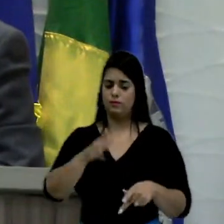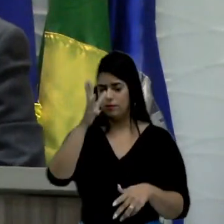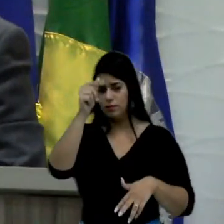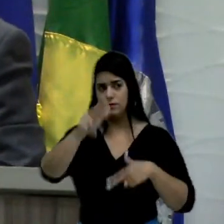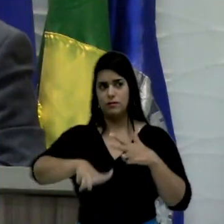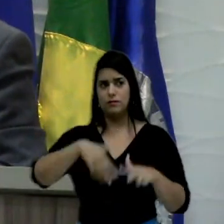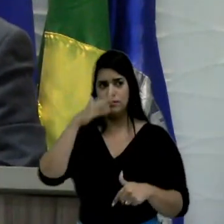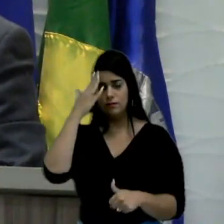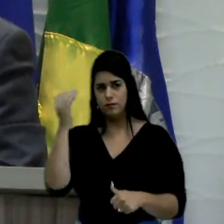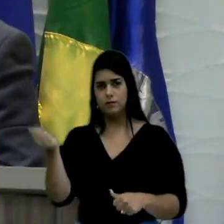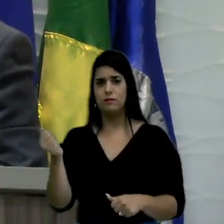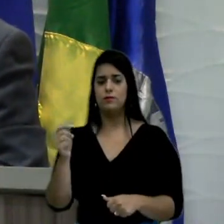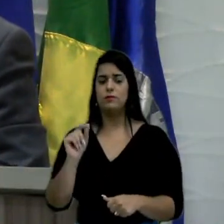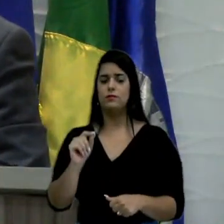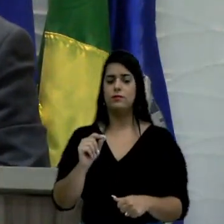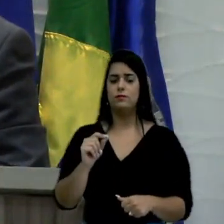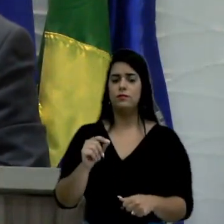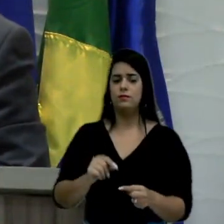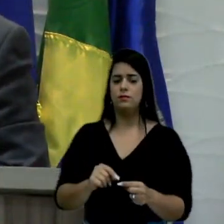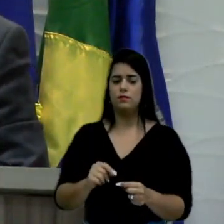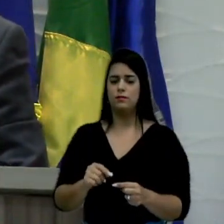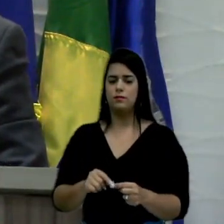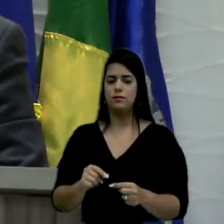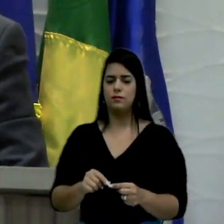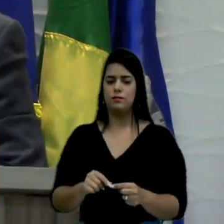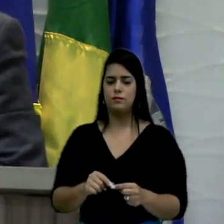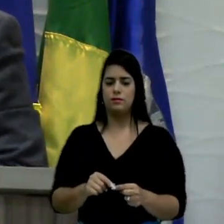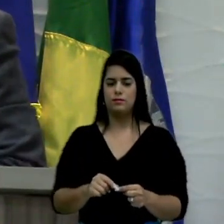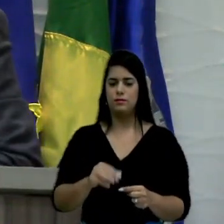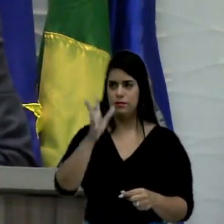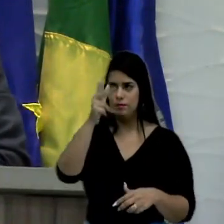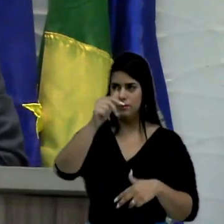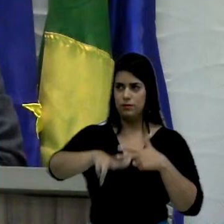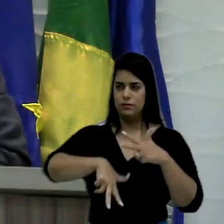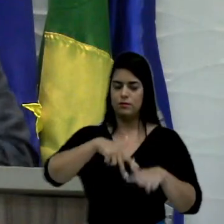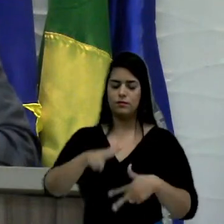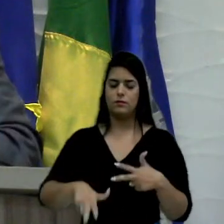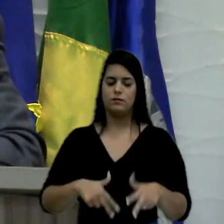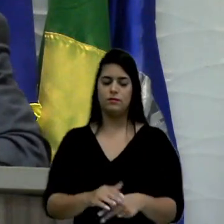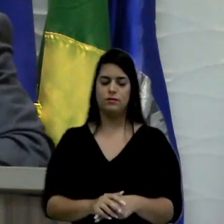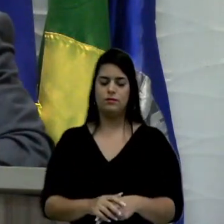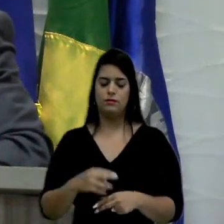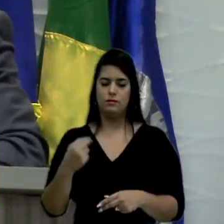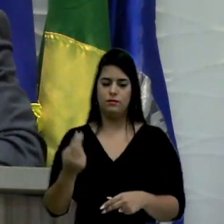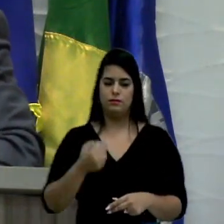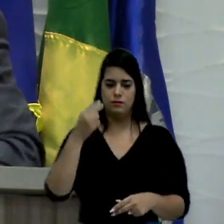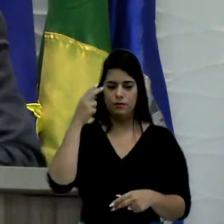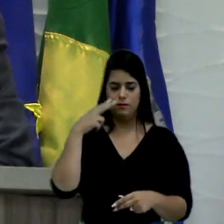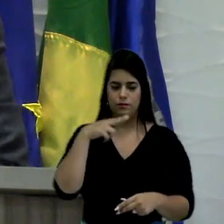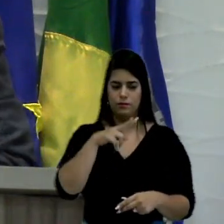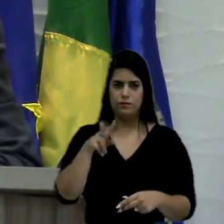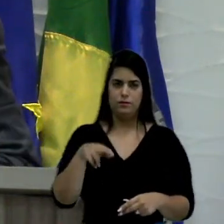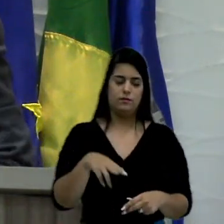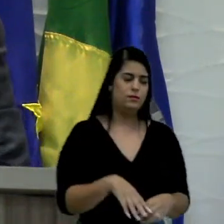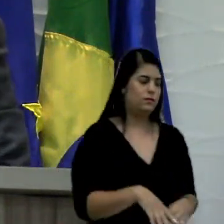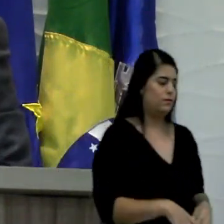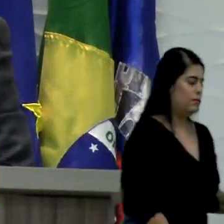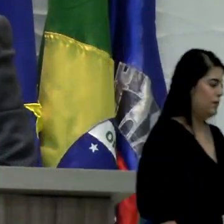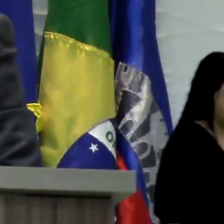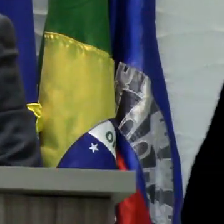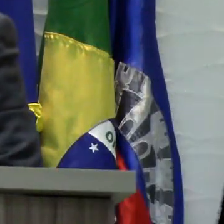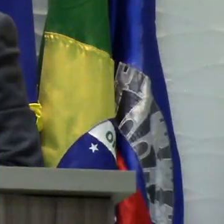sabe quem fez e quem faz por São Bentuna, vereador. A gente vê aqui vários e vários